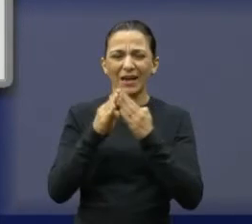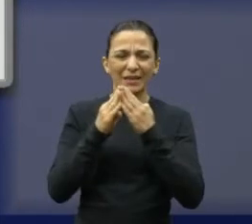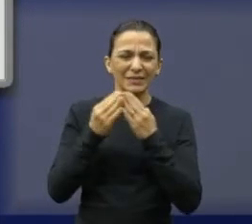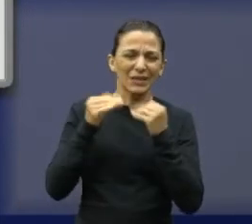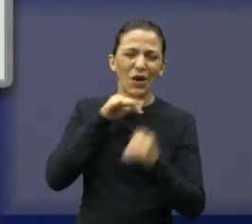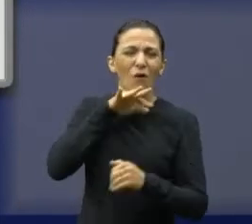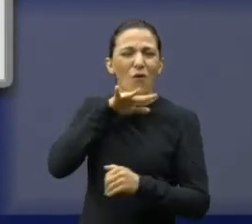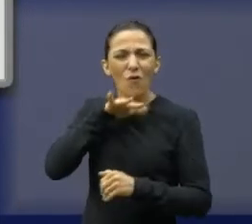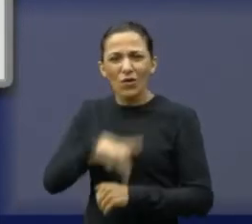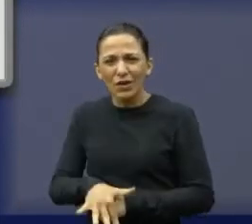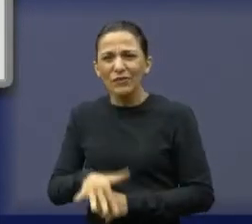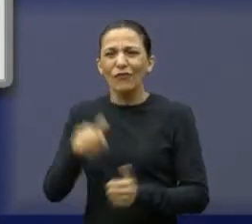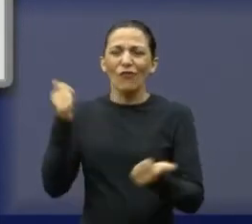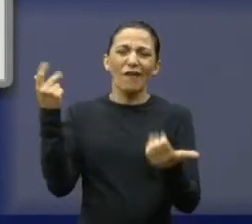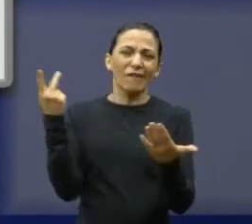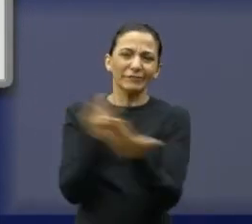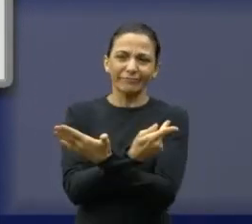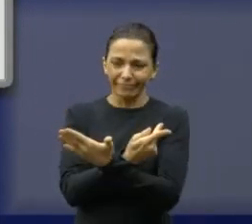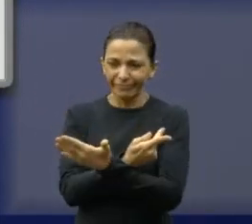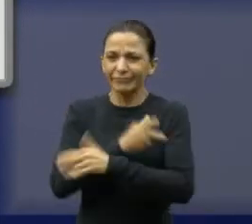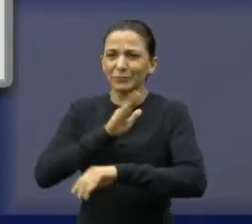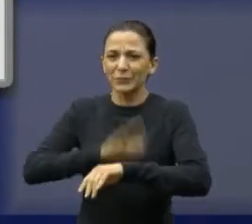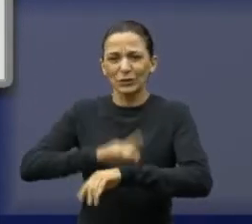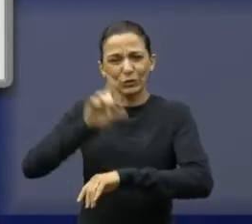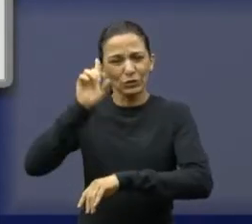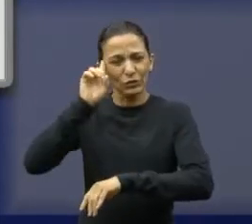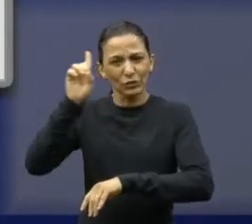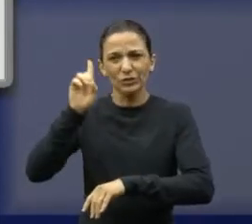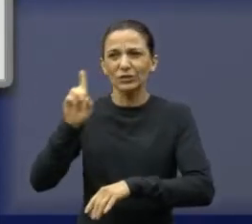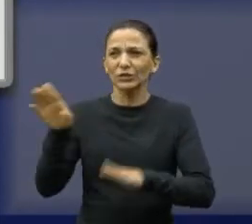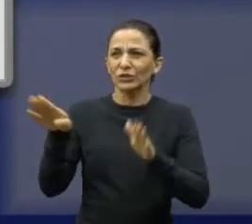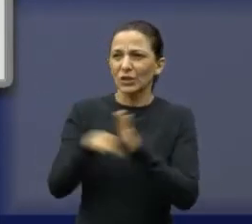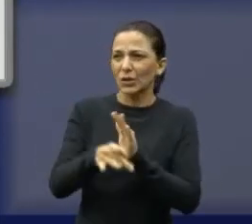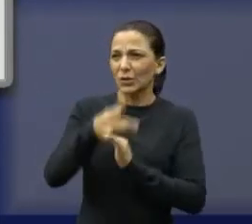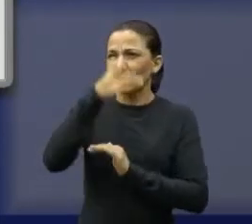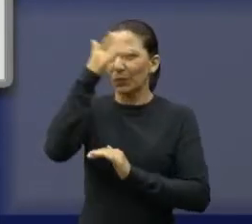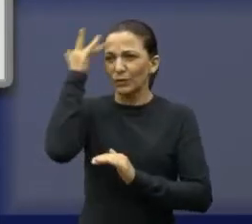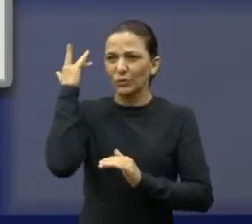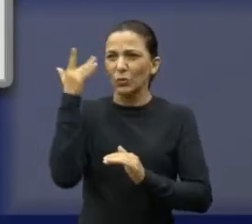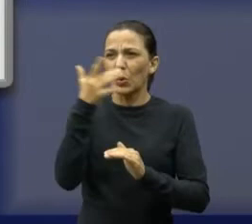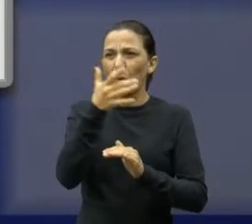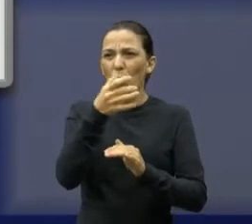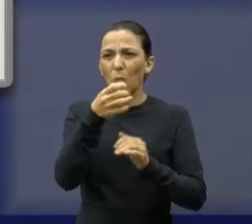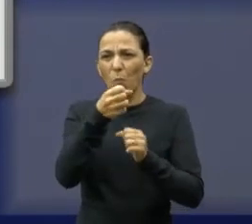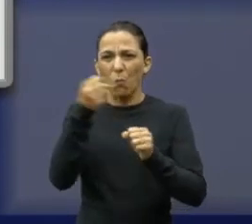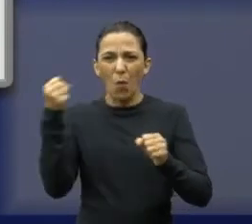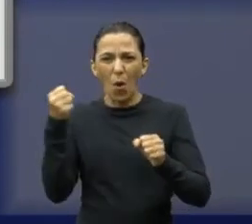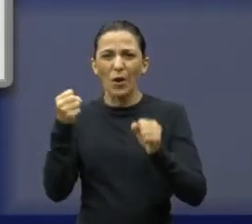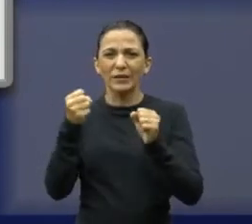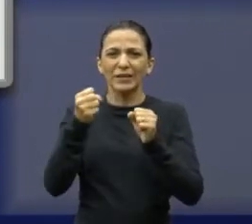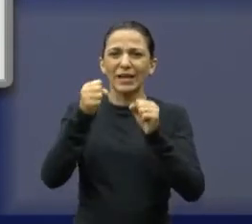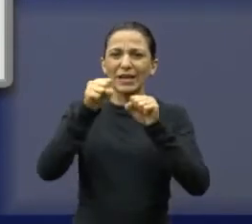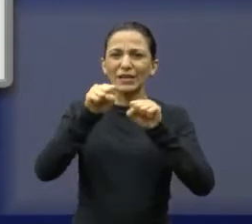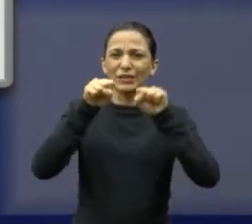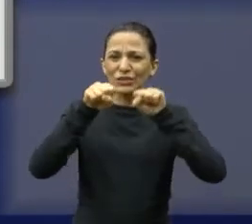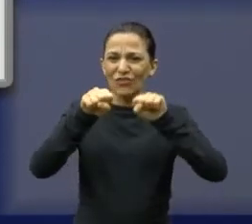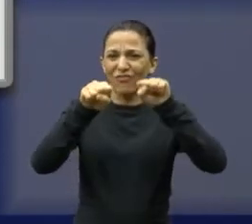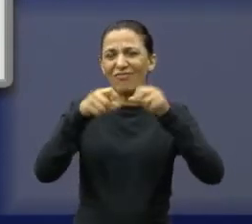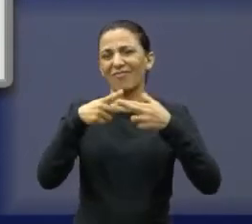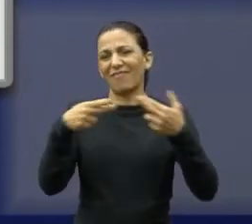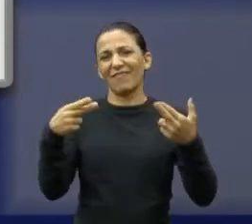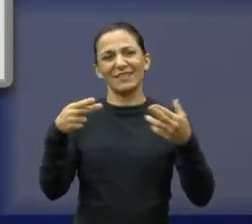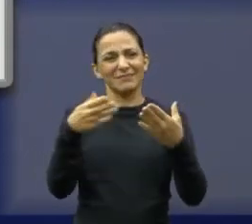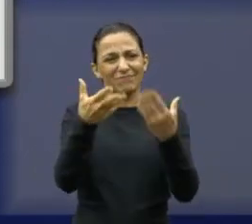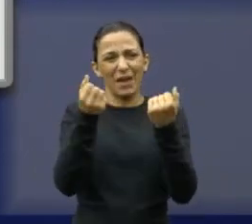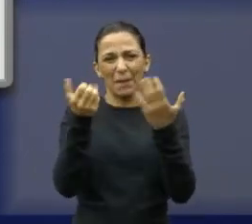Totalmente inadequado para o momento, para o dia. Chegava gente lá, arrancava porta, janela, já não tinha mais nada. Quando eu e a vereadora Luna fomos